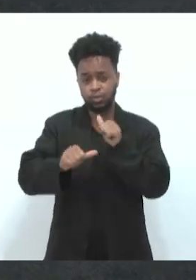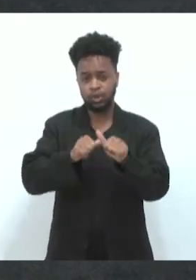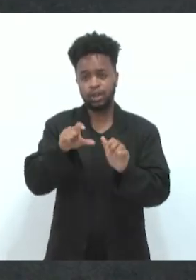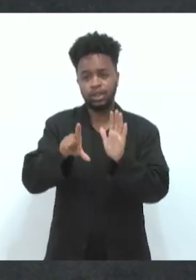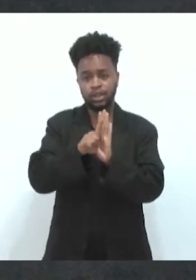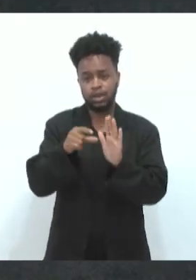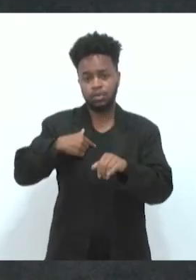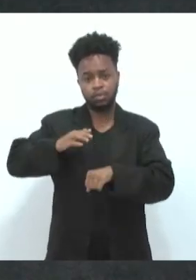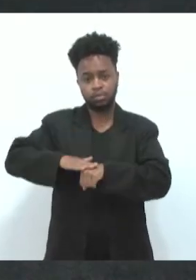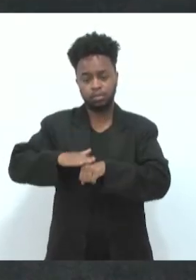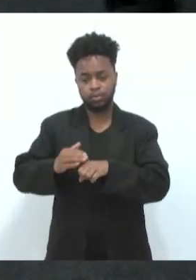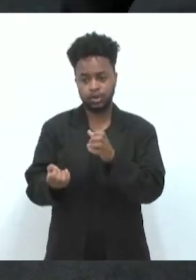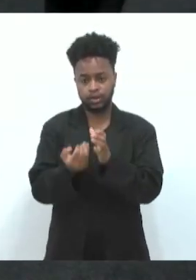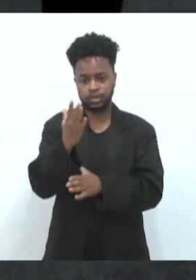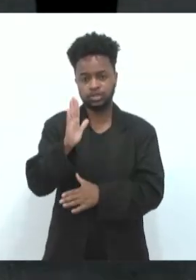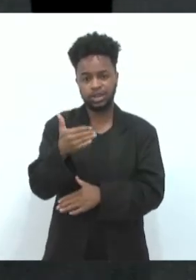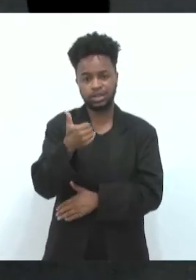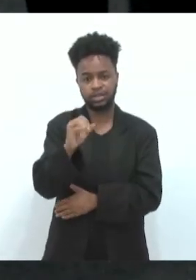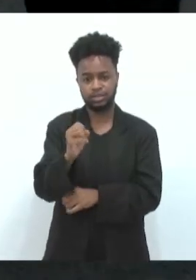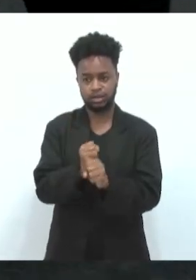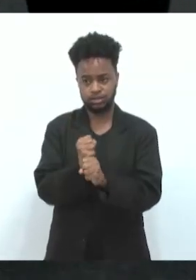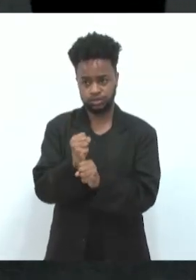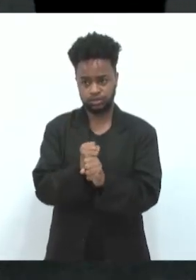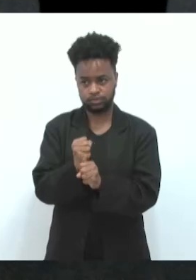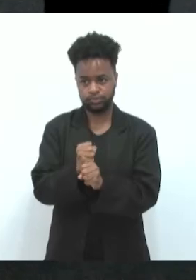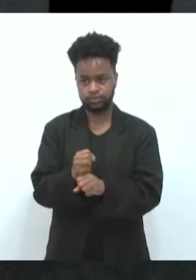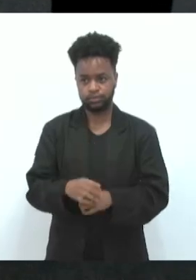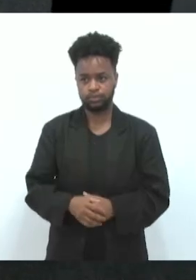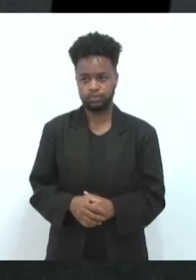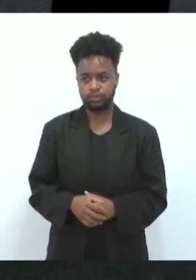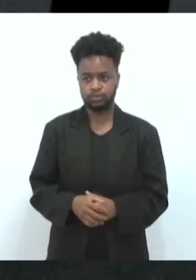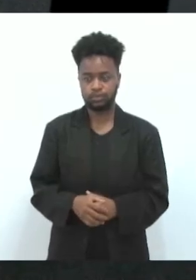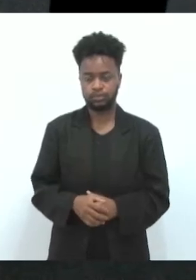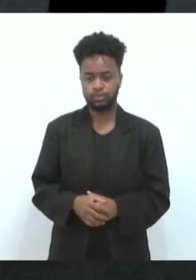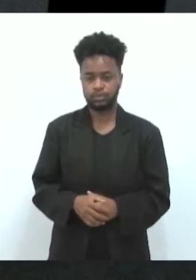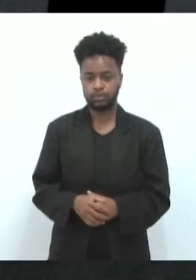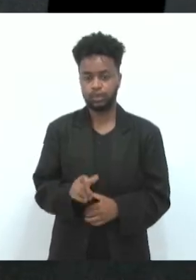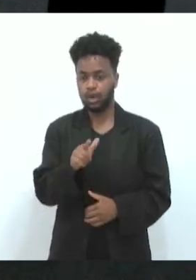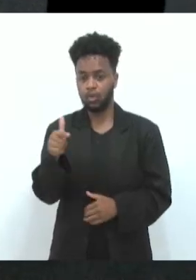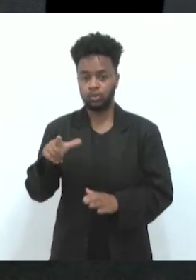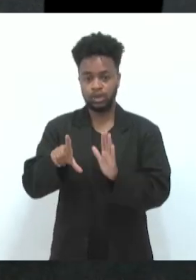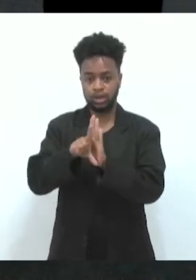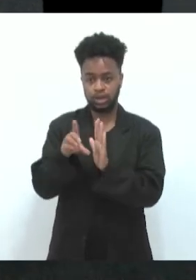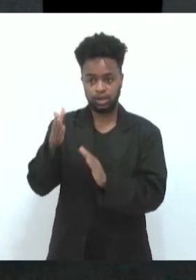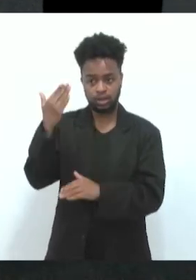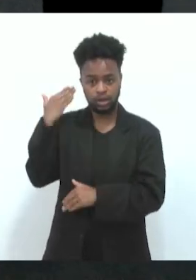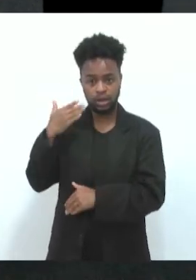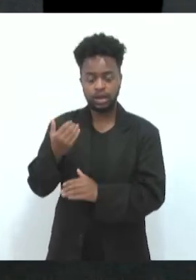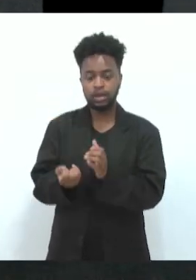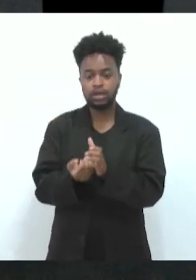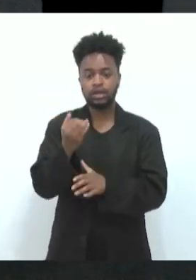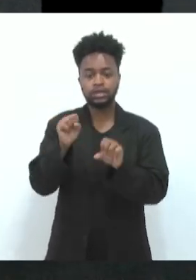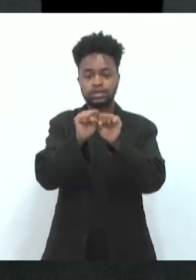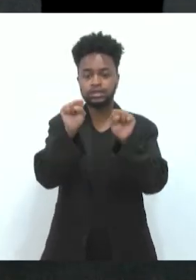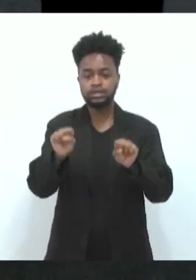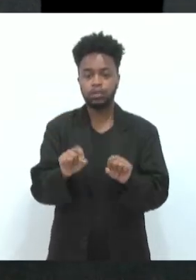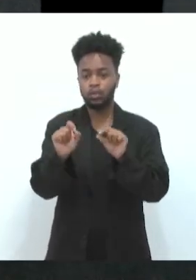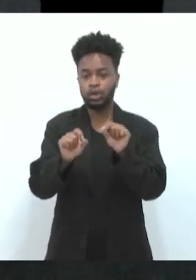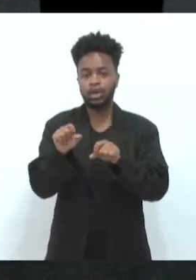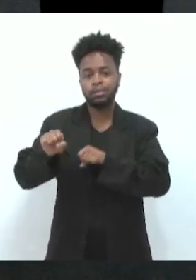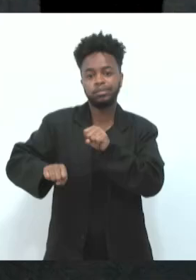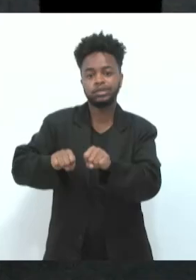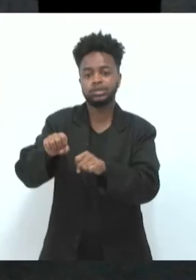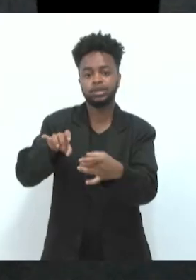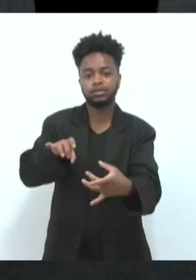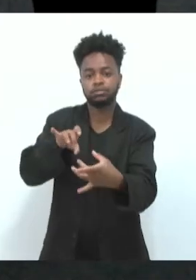minha própria autoria que tem 10 anos. Na lei anterior, nós criamos um sistema cicloviário